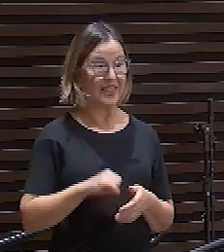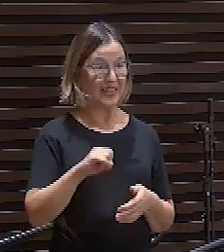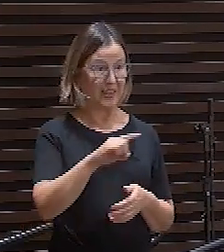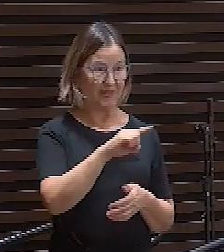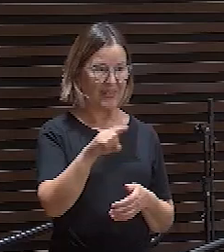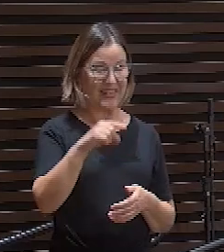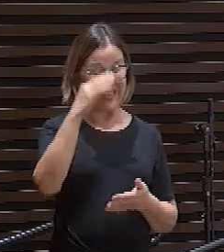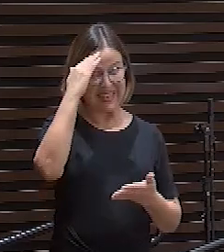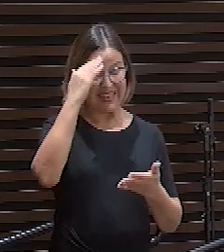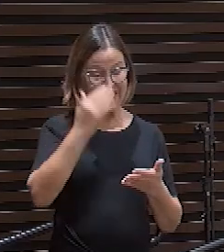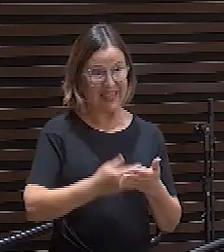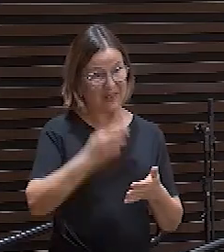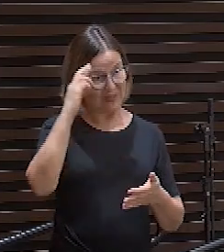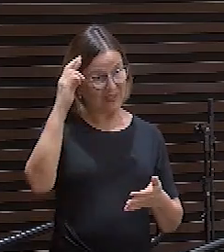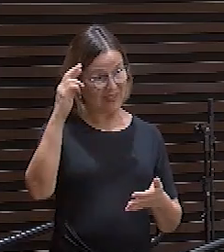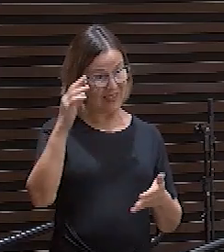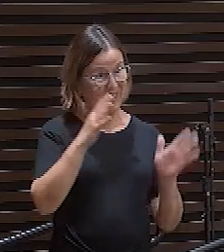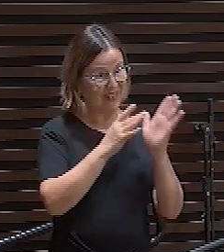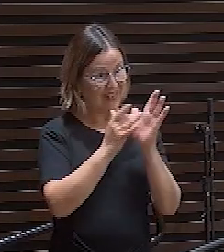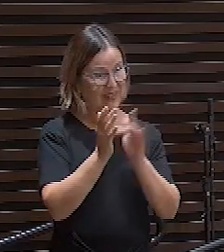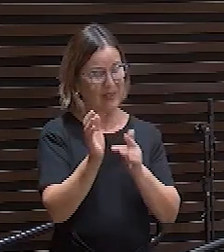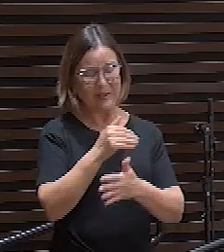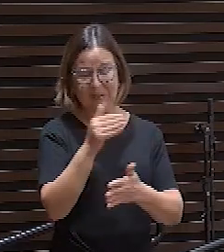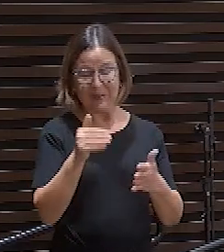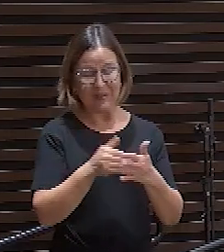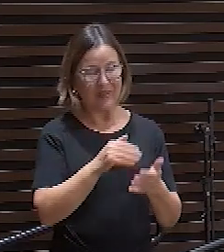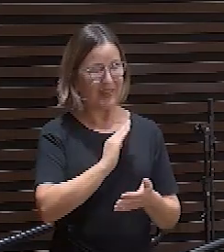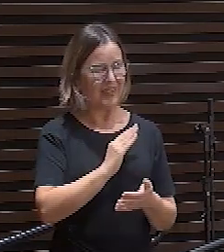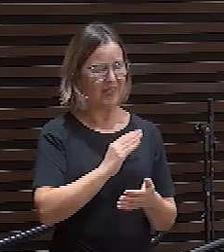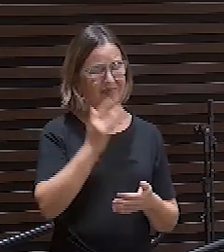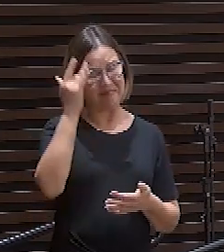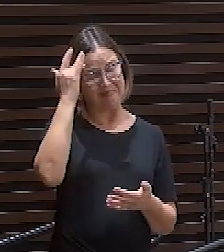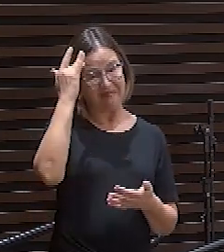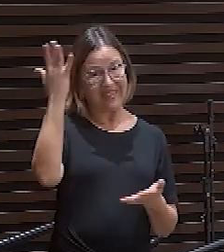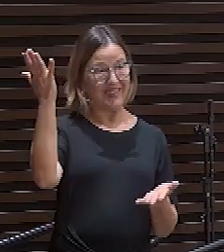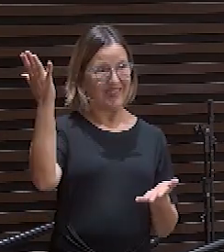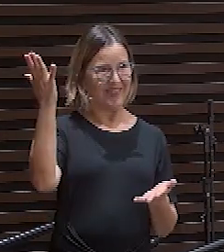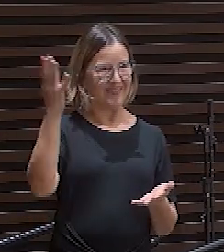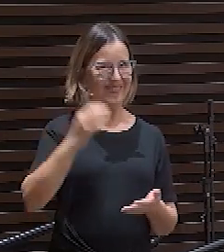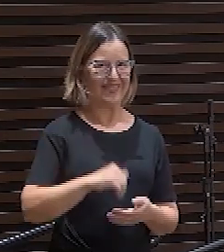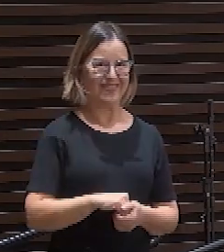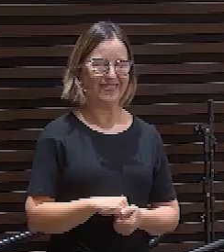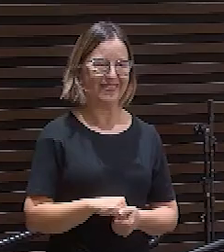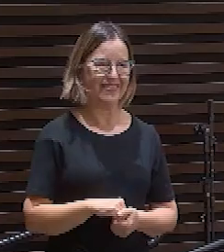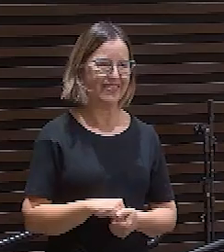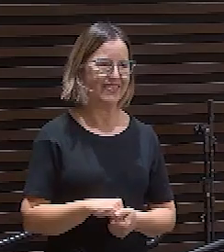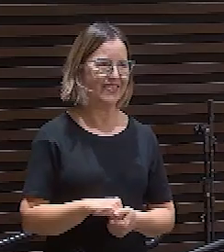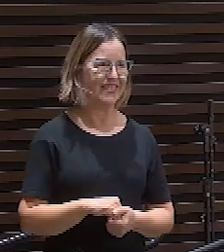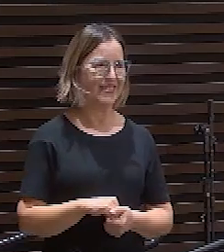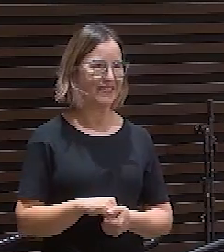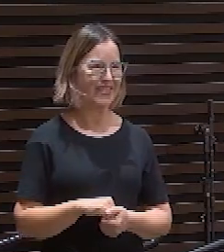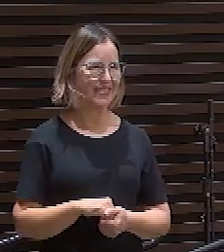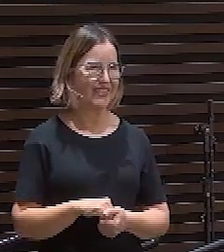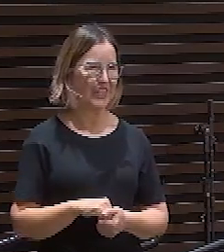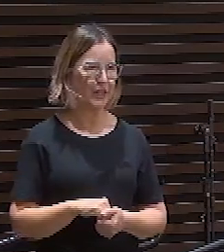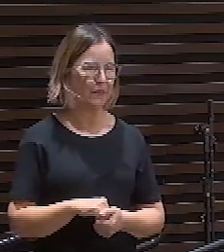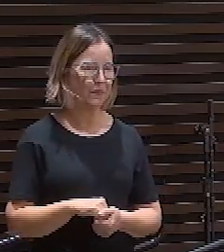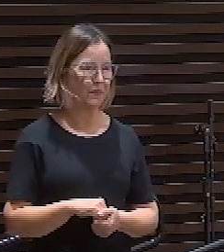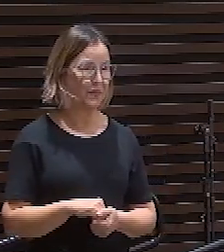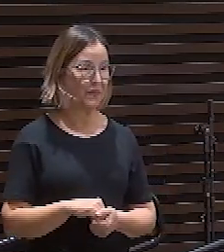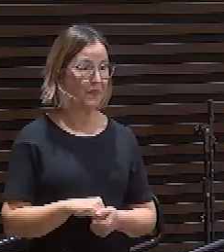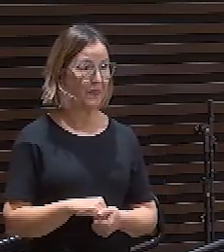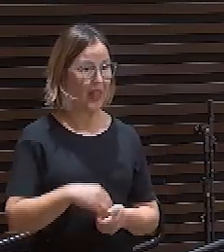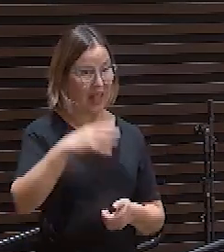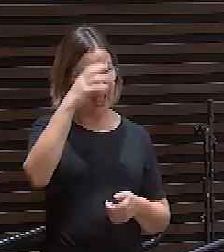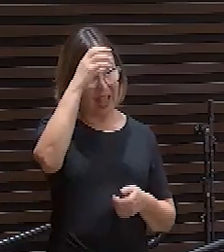Jesus de todo o teu coração, aí fica fácil. Fica muito simples, é igual andar de bicicleta. Você aprende uma